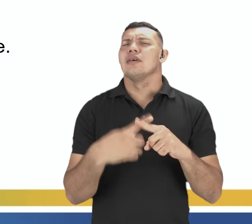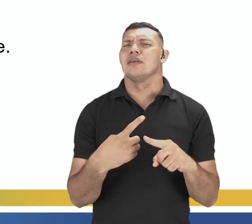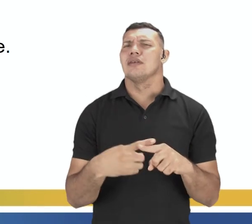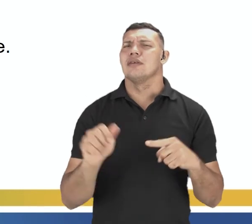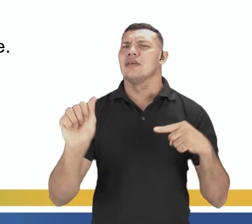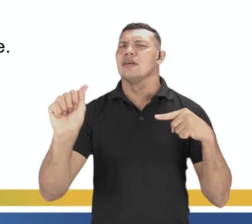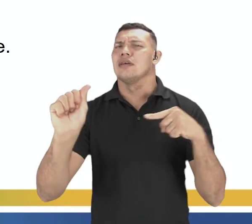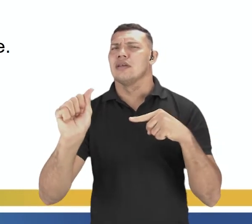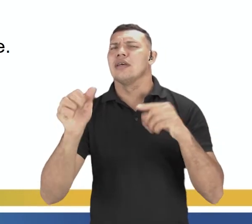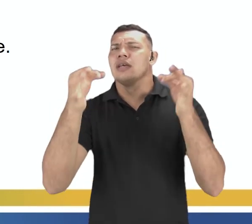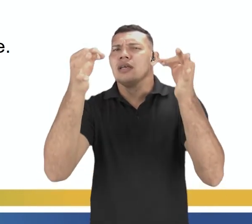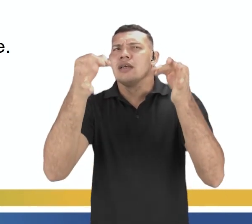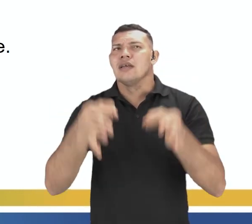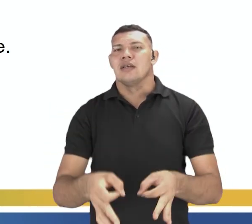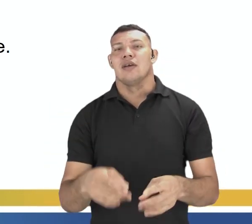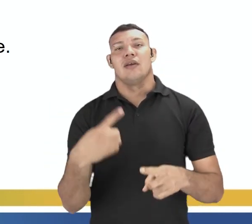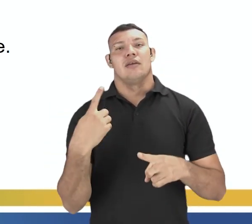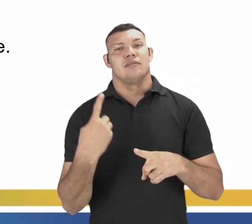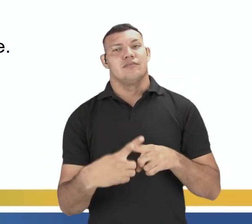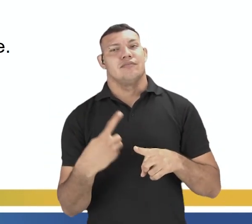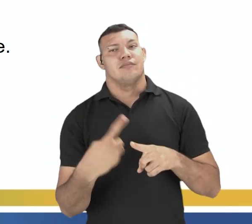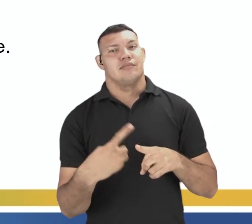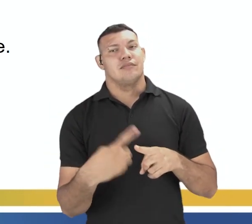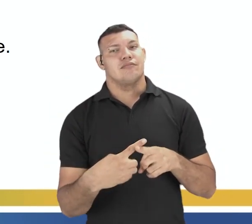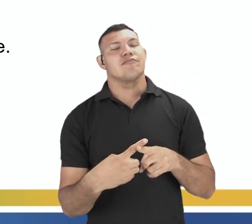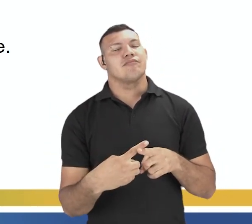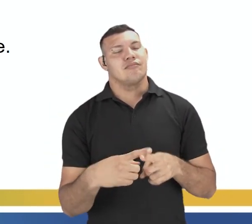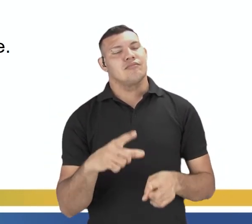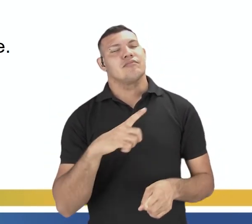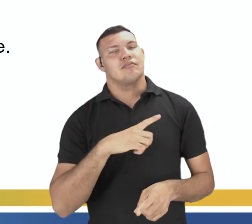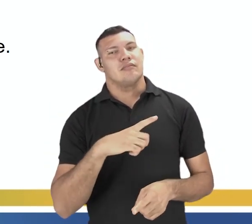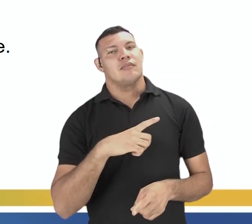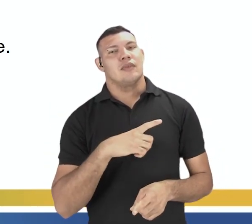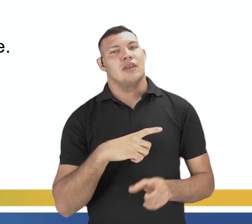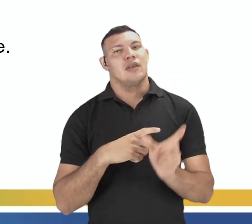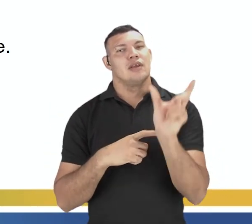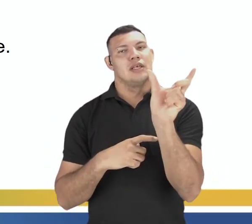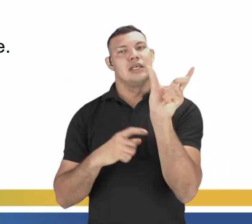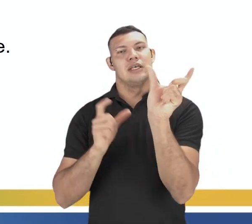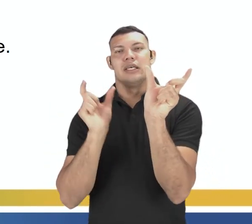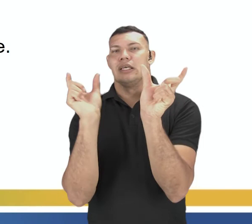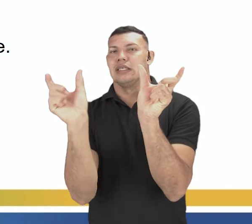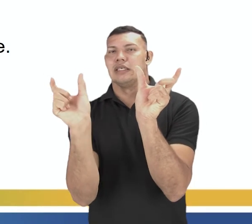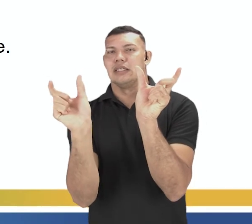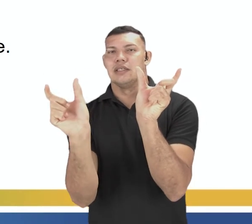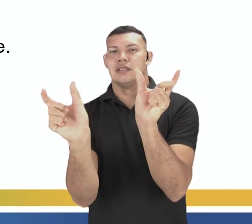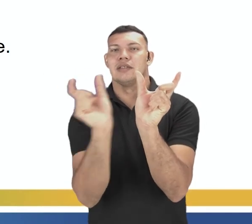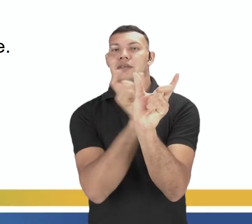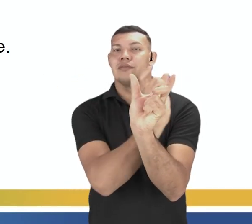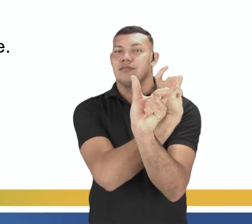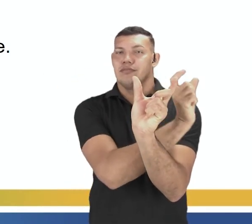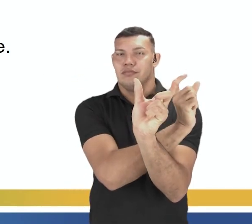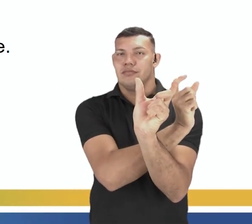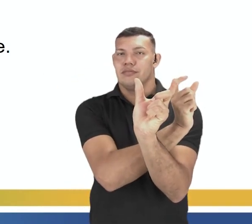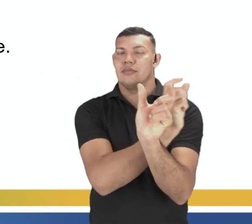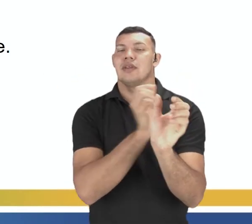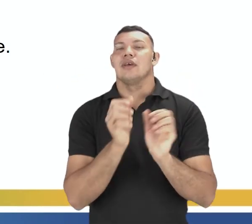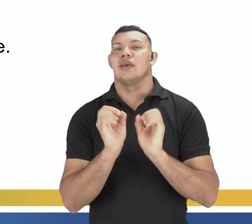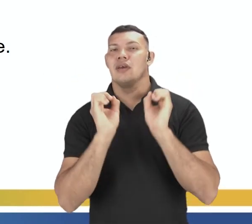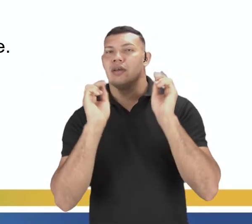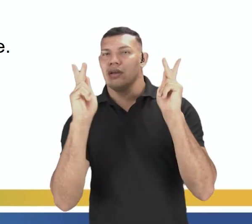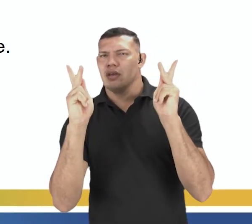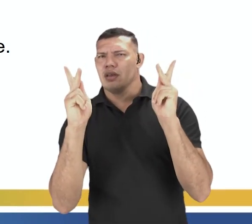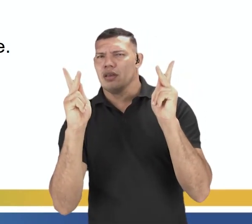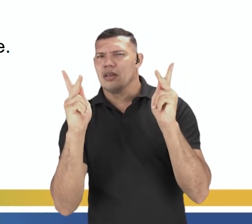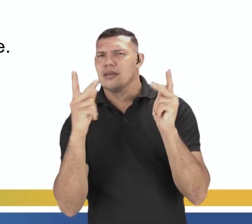opção correta? Porque nós temos tanto um prefixo quanto um sufixo, ok?